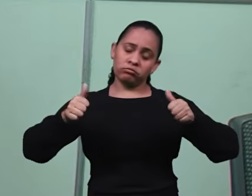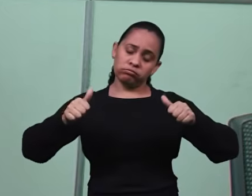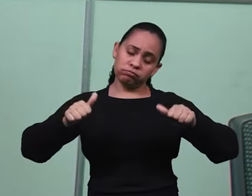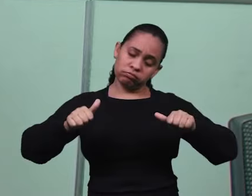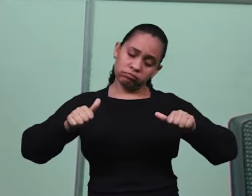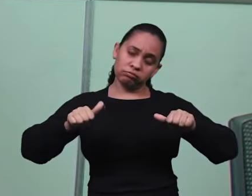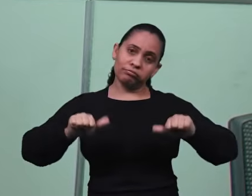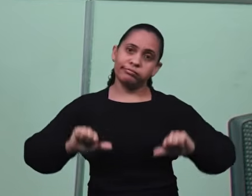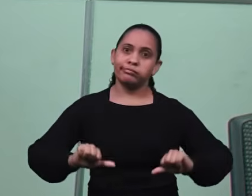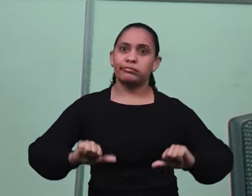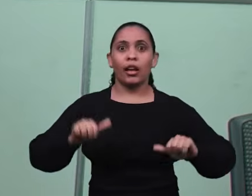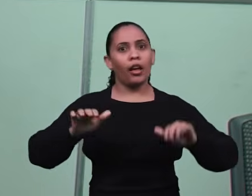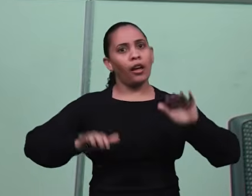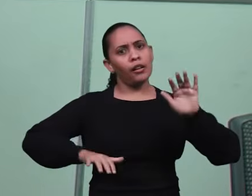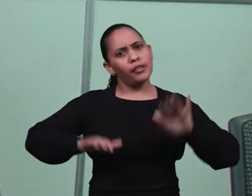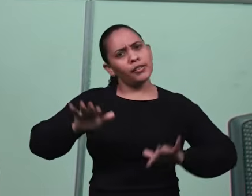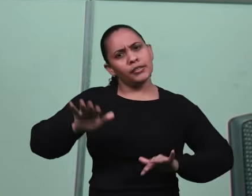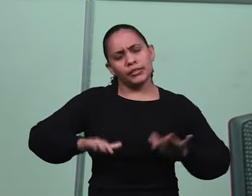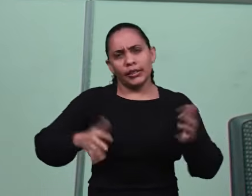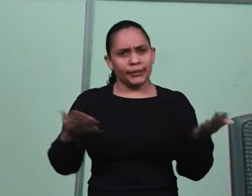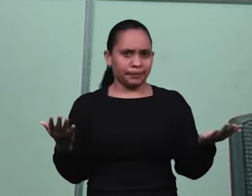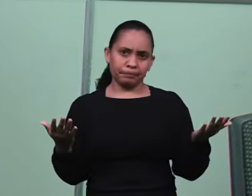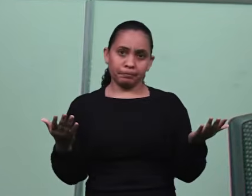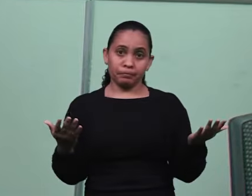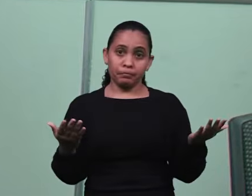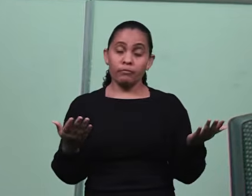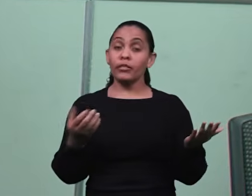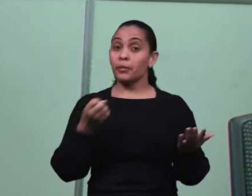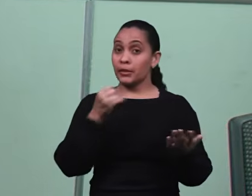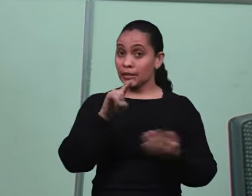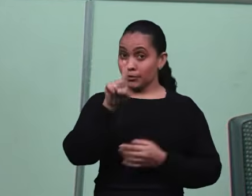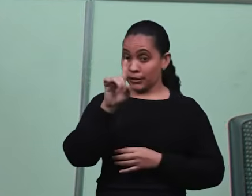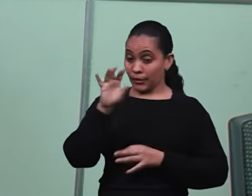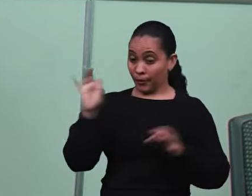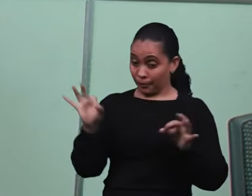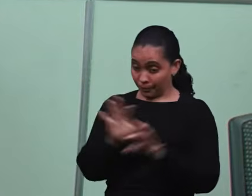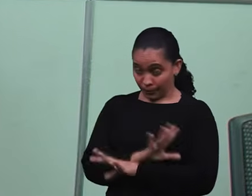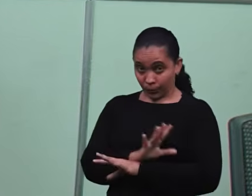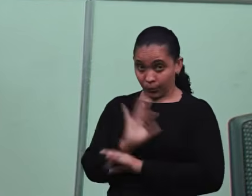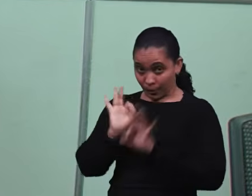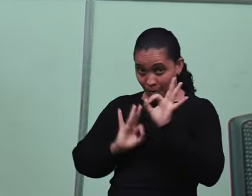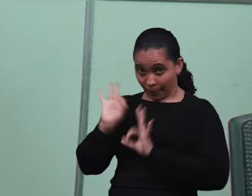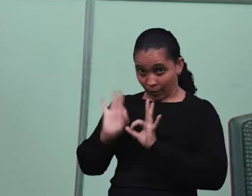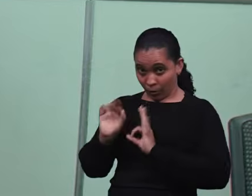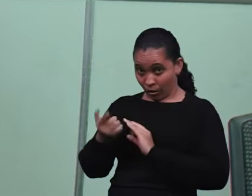baixos. E você estar preparado com celeiros, como ele fez, porque o sonho,